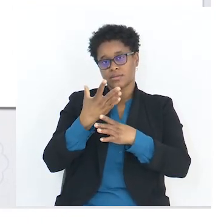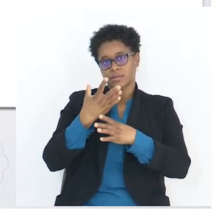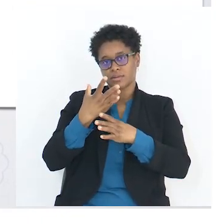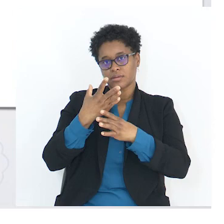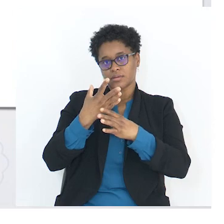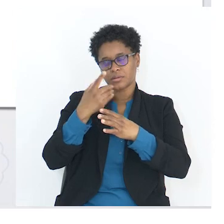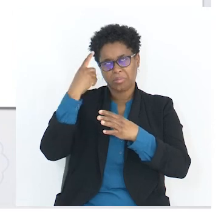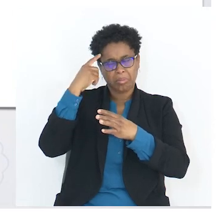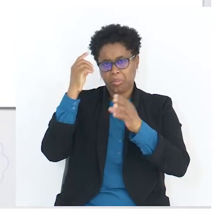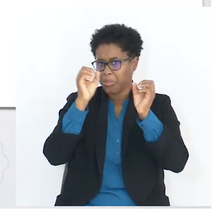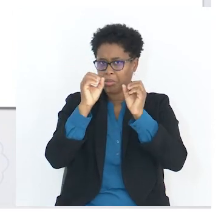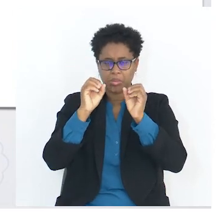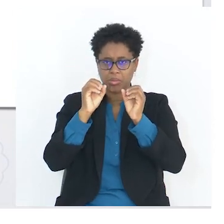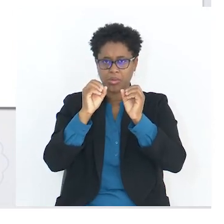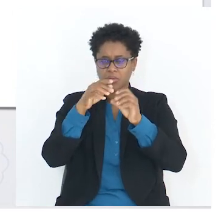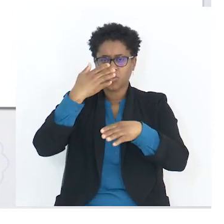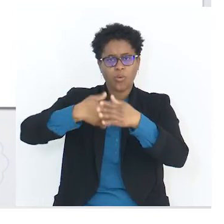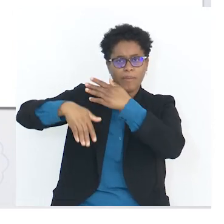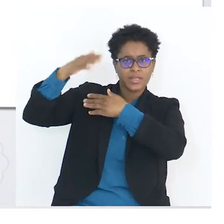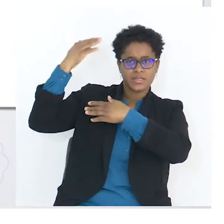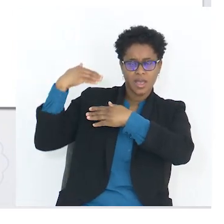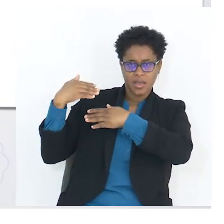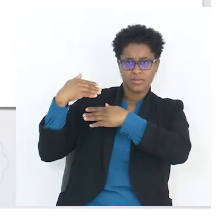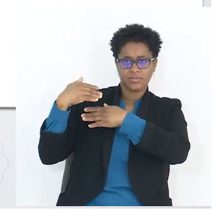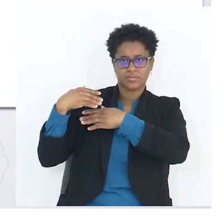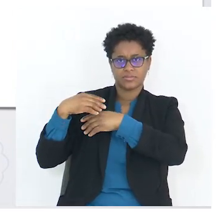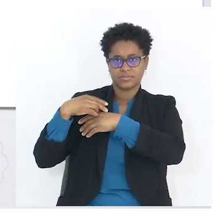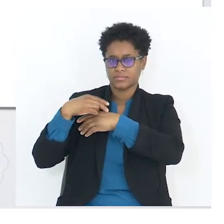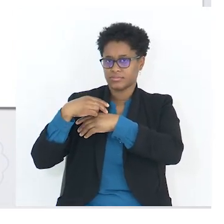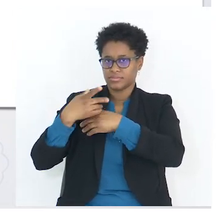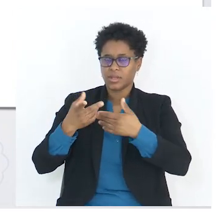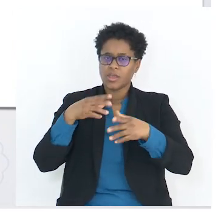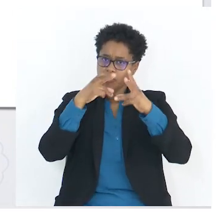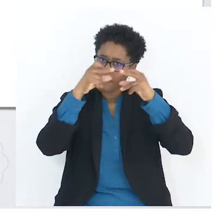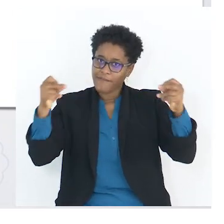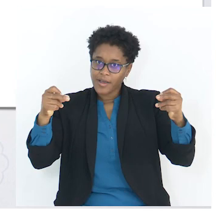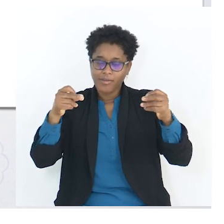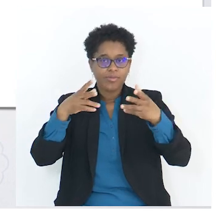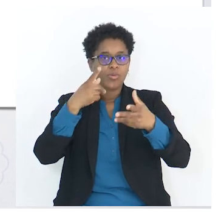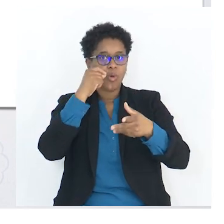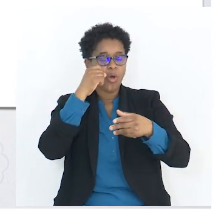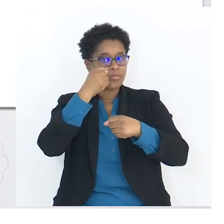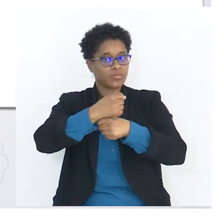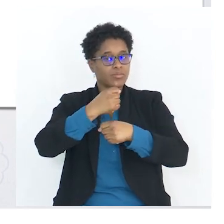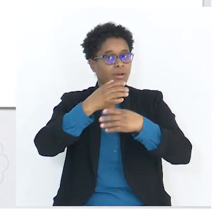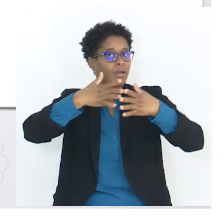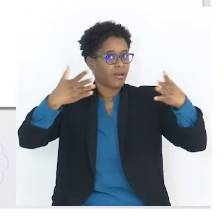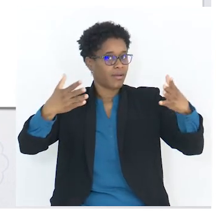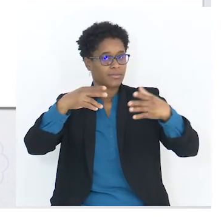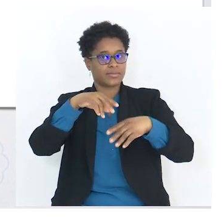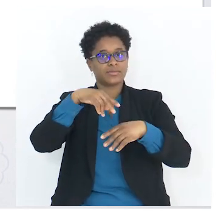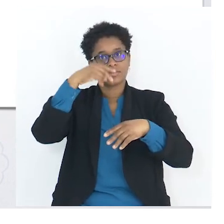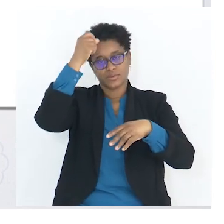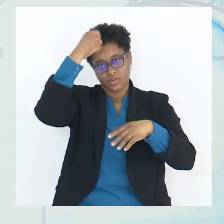ignorância do passado. É uma frase de um grande historiador de nome Mark